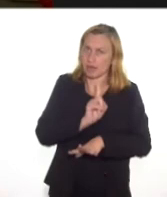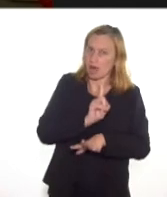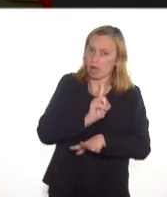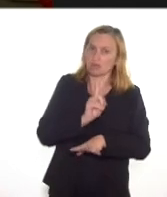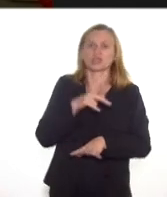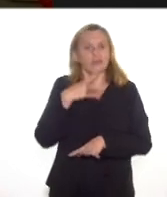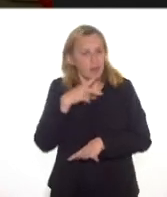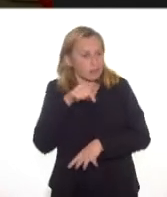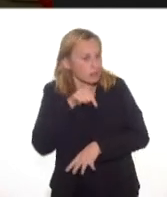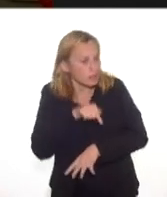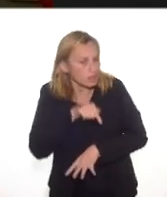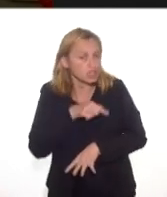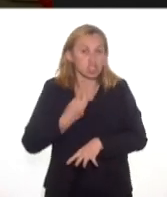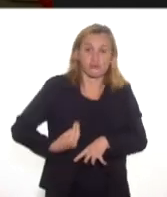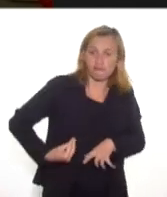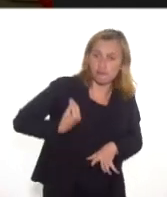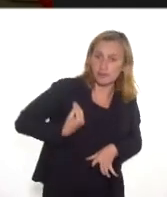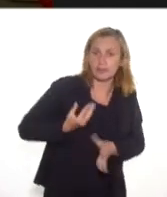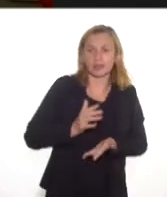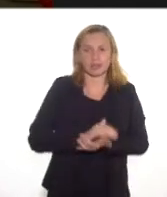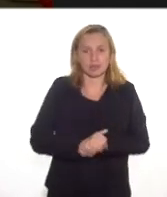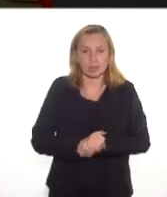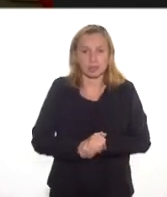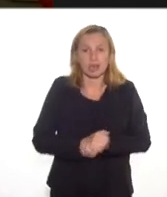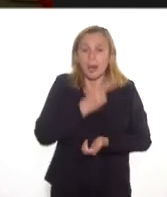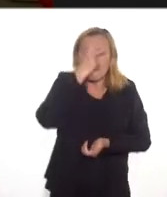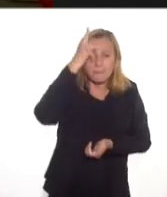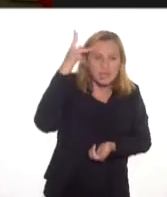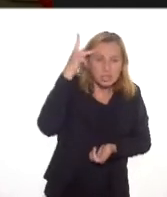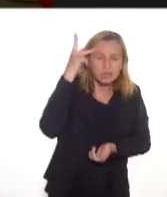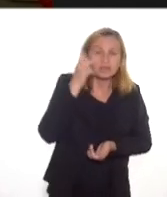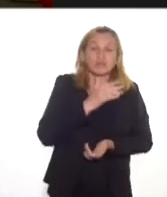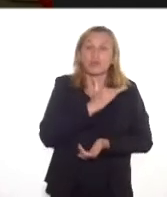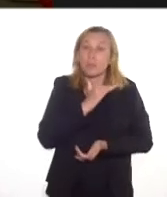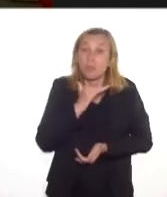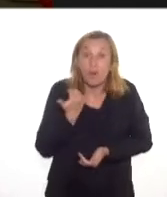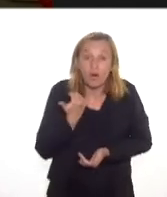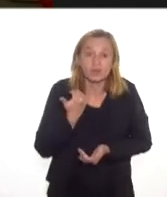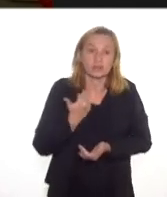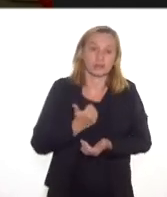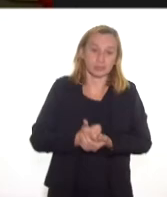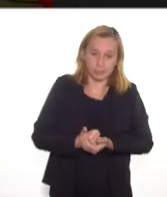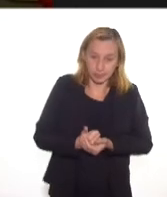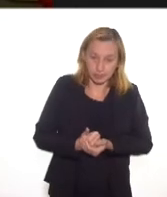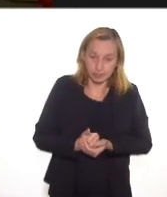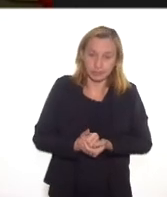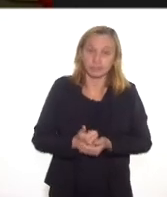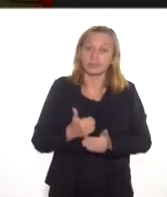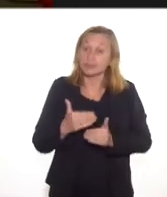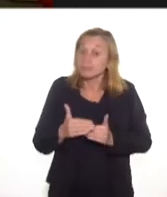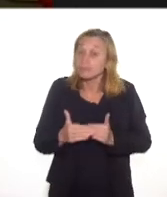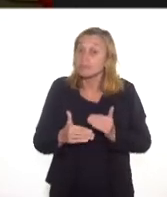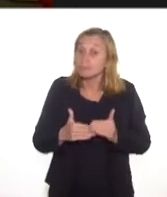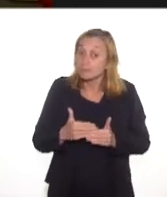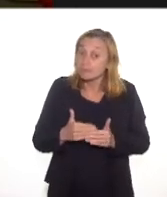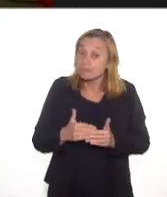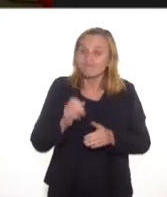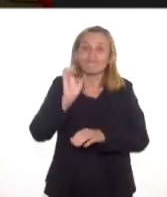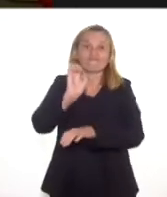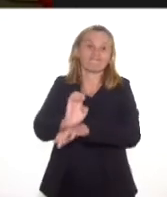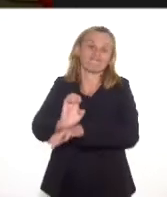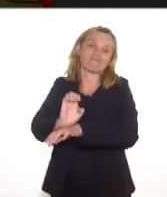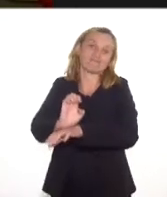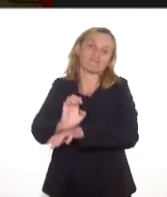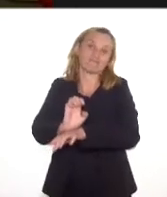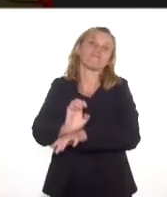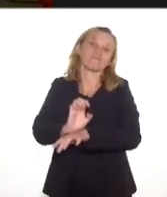está falando aqui de vidas, de pessoas que foram assassinadas num processo feito